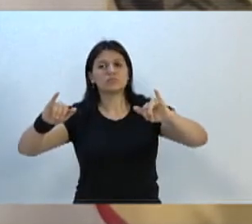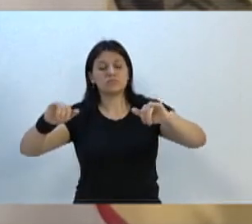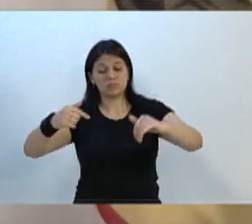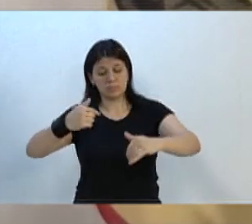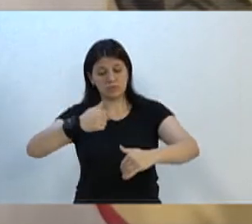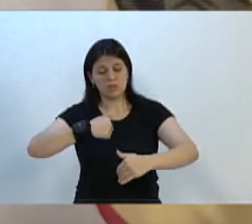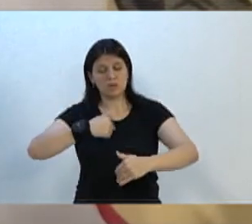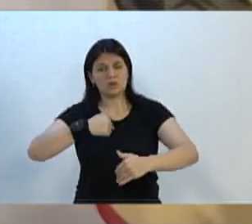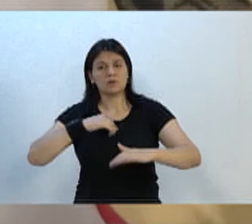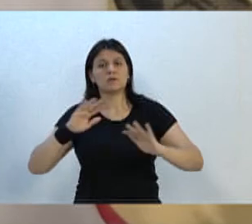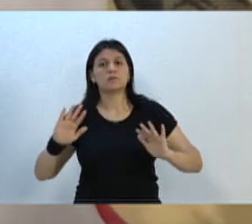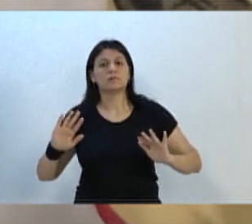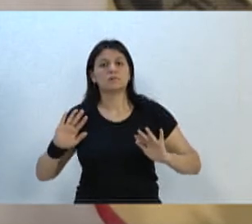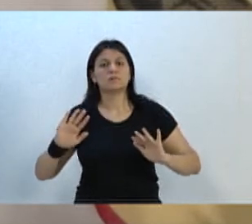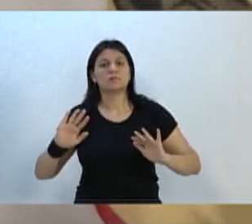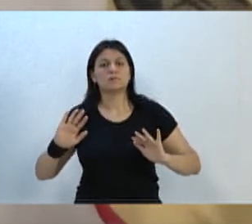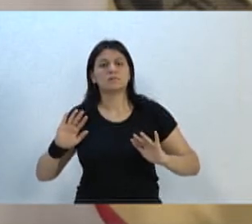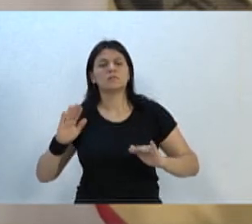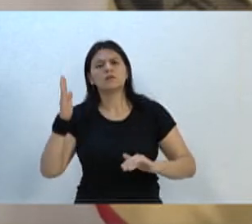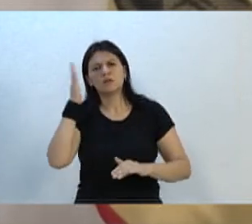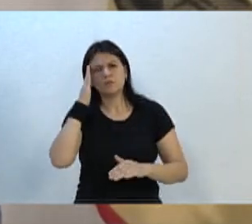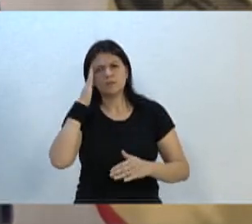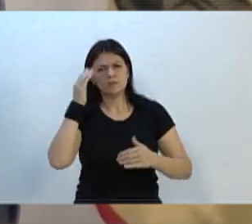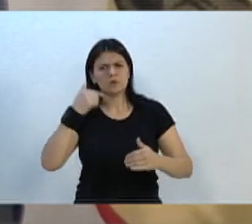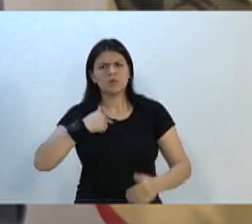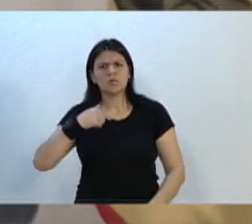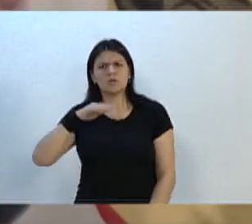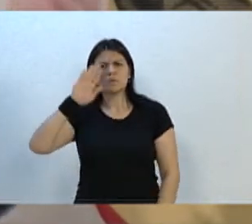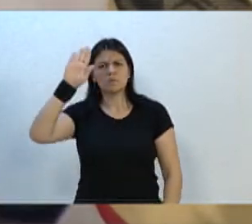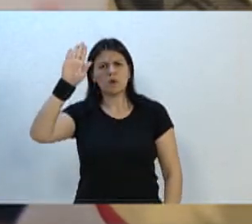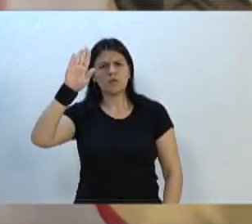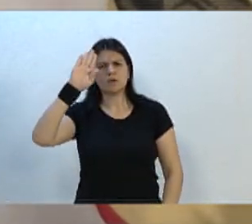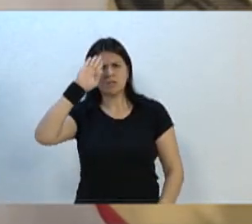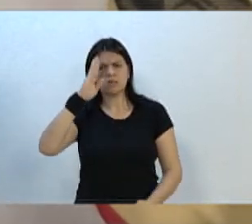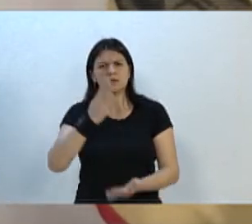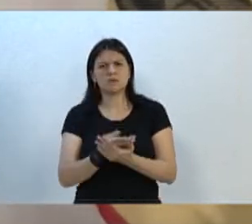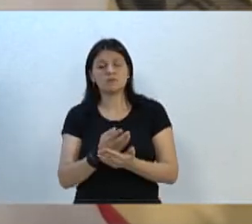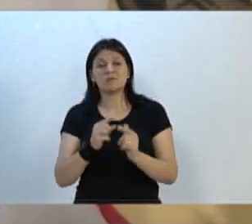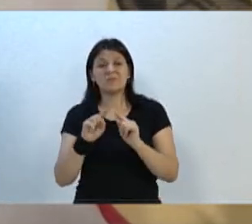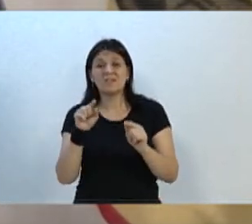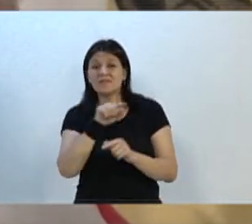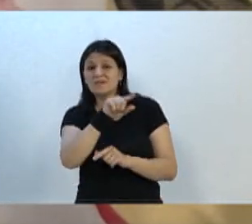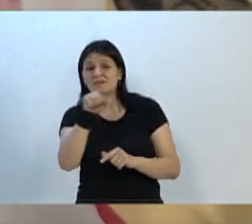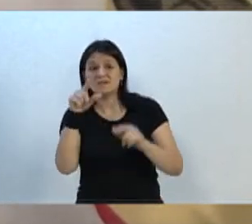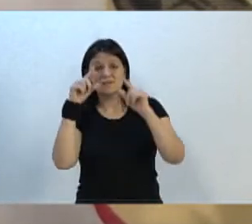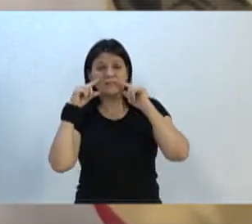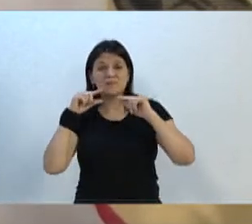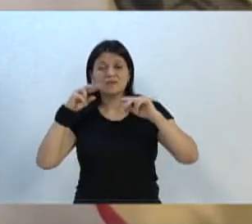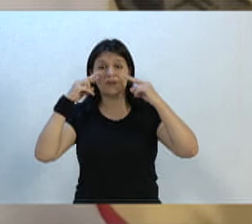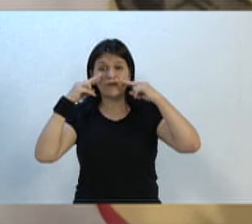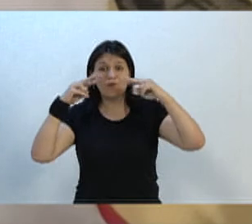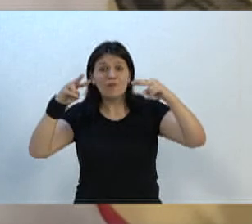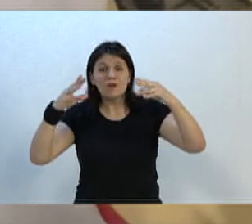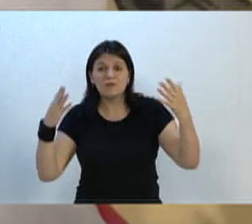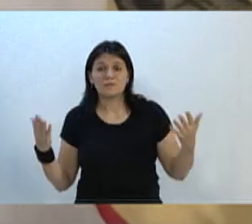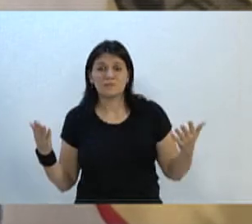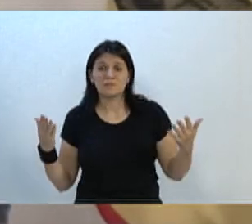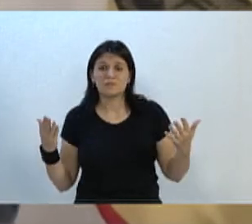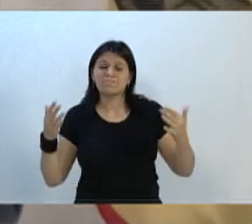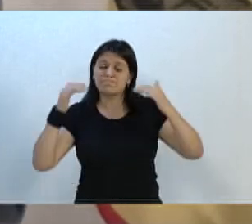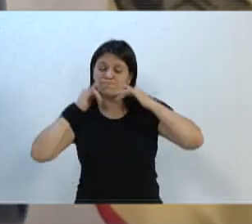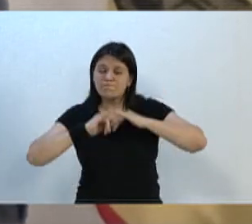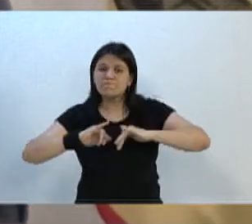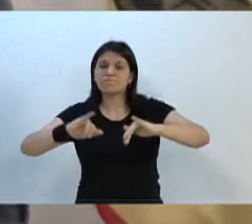nós eu sei porque a minha bandeira porque é o que eu acredito mas vocês que estamos assistindo as pessoas que estão aqui tem que mandar um recado